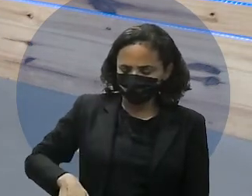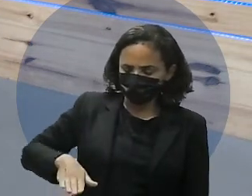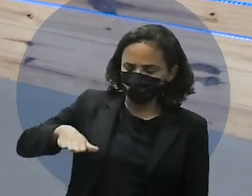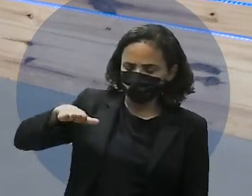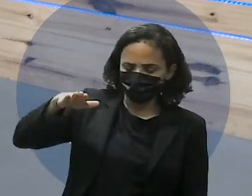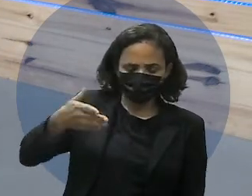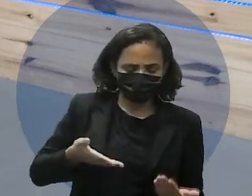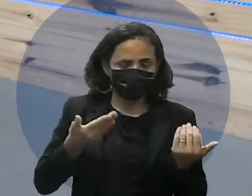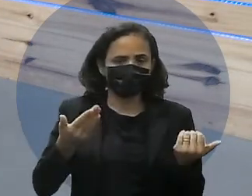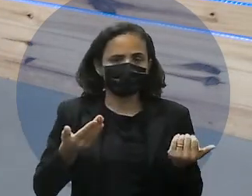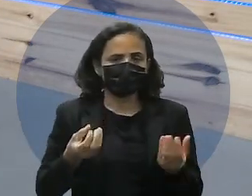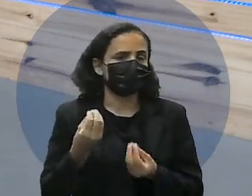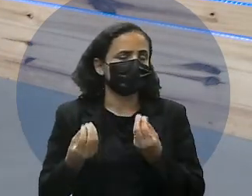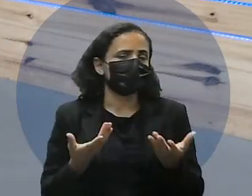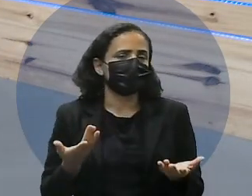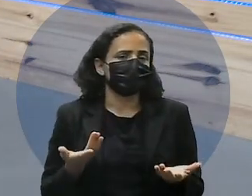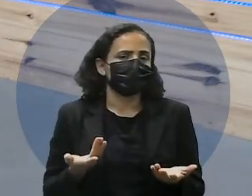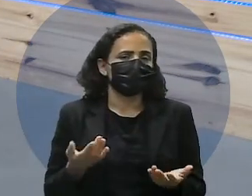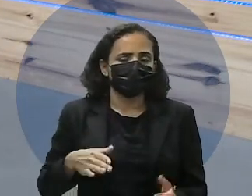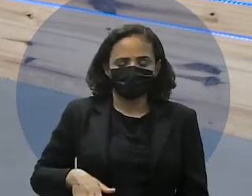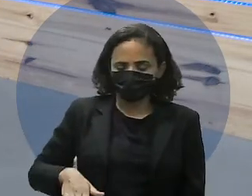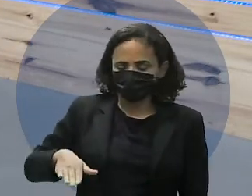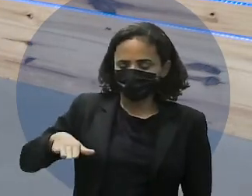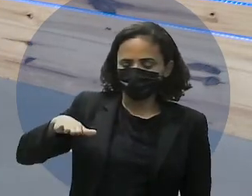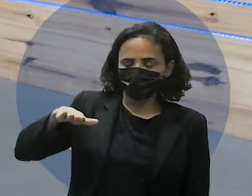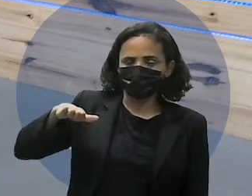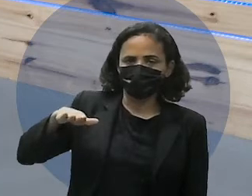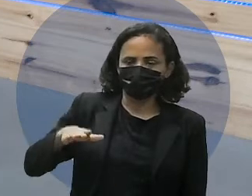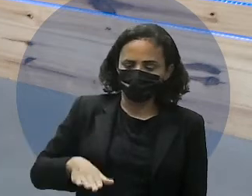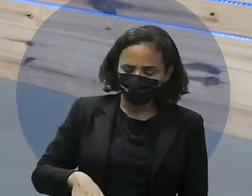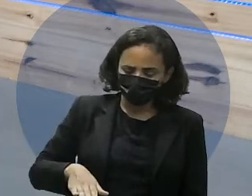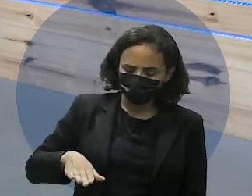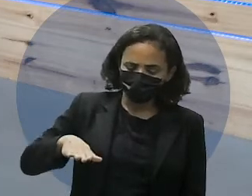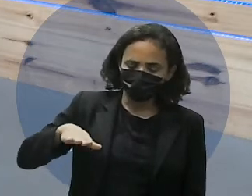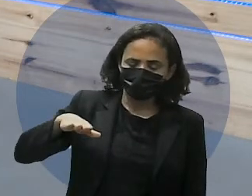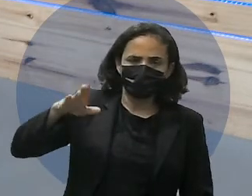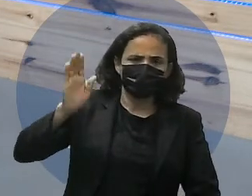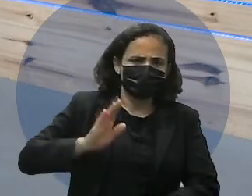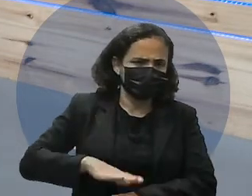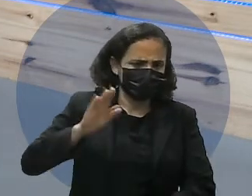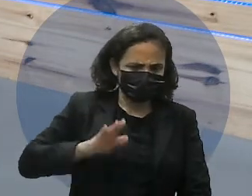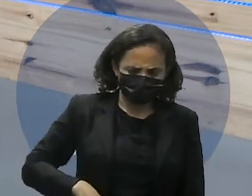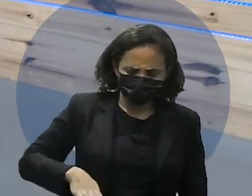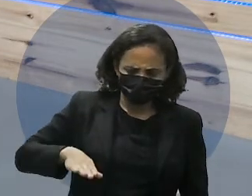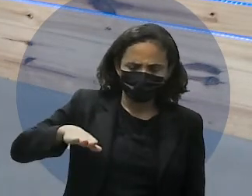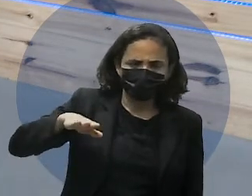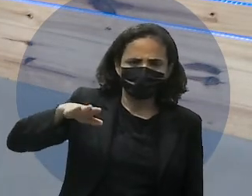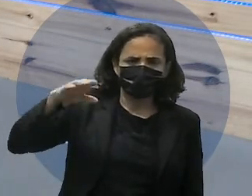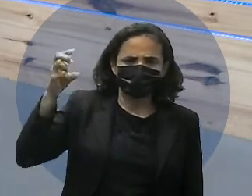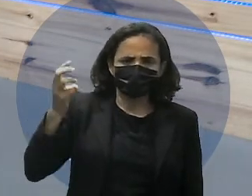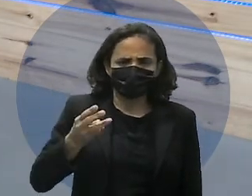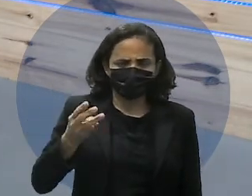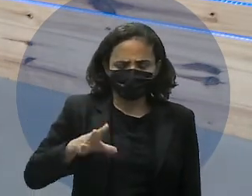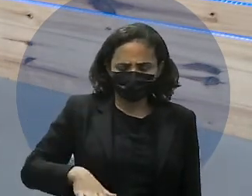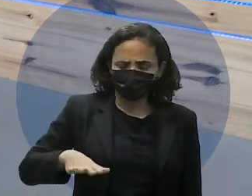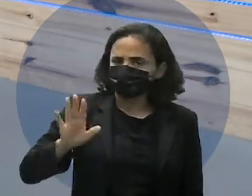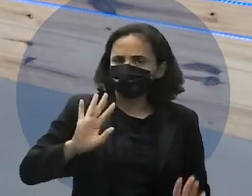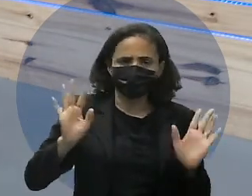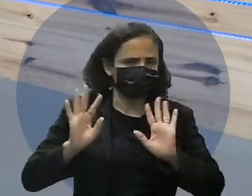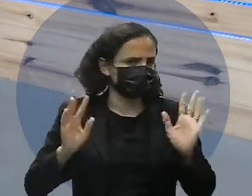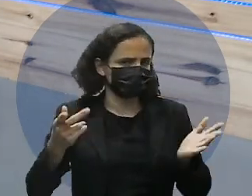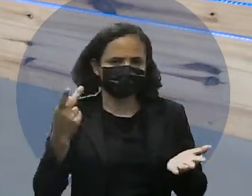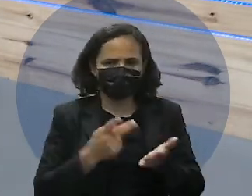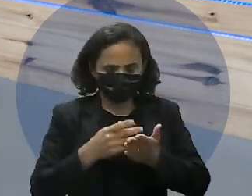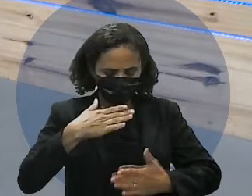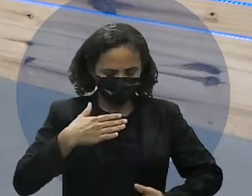exemplo, se no primeiro ano eu cresci 10 centímetros, no segundo ano tem que crescer mais 10, no terceiro mais 10, isso não acontece com o